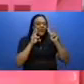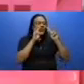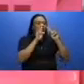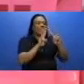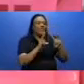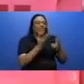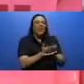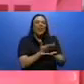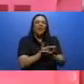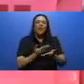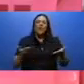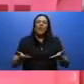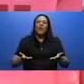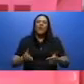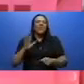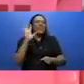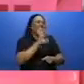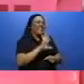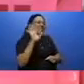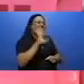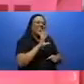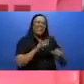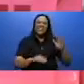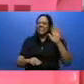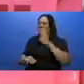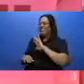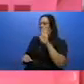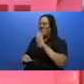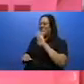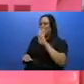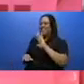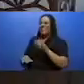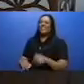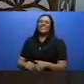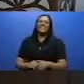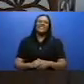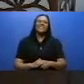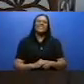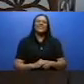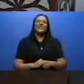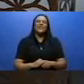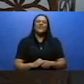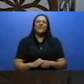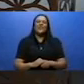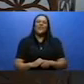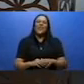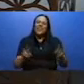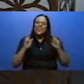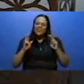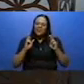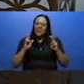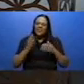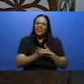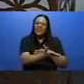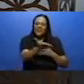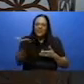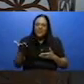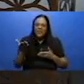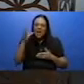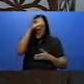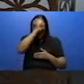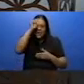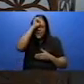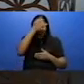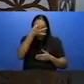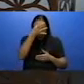tá bom, professora? Tá bom. Tchau, tchau, Dudu. Viu só? Espero que vocês também tenham tido consciência em casa